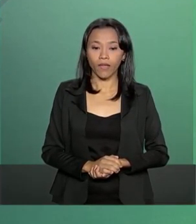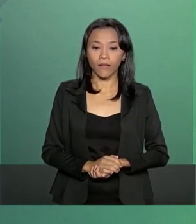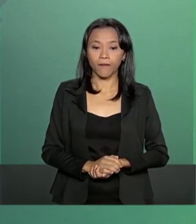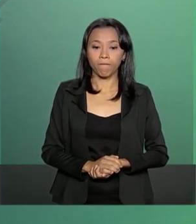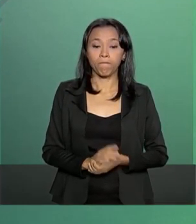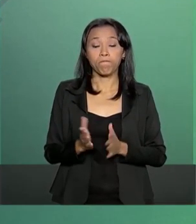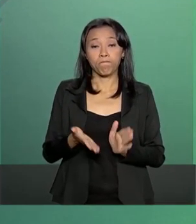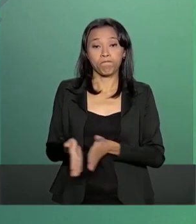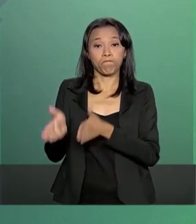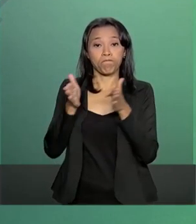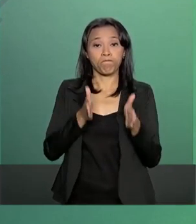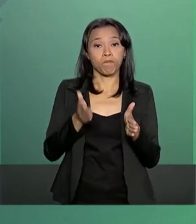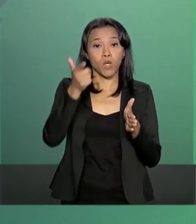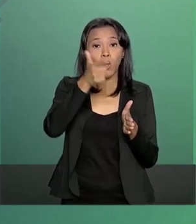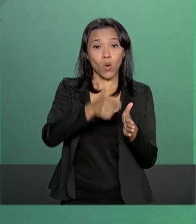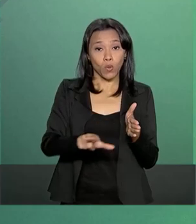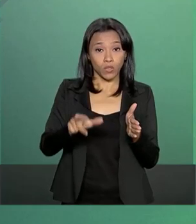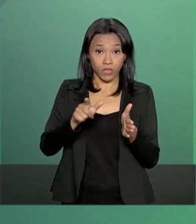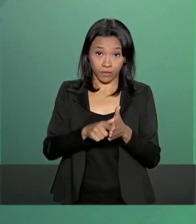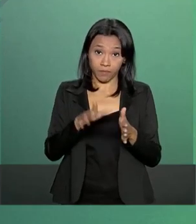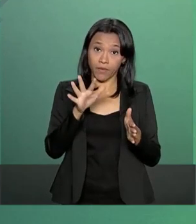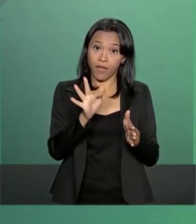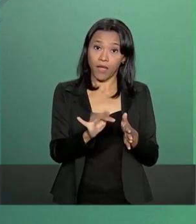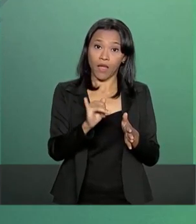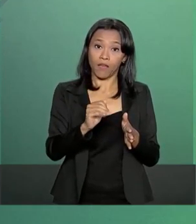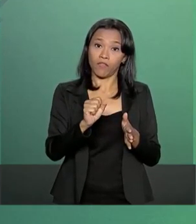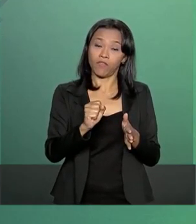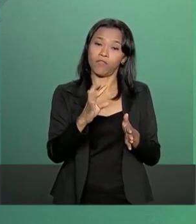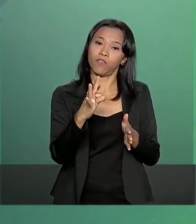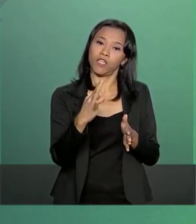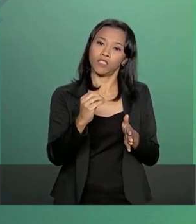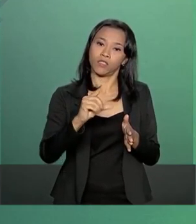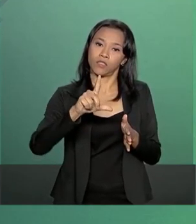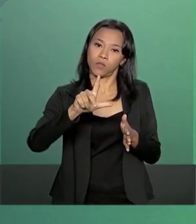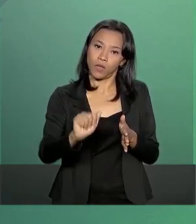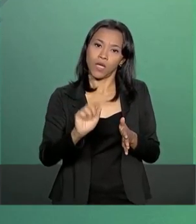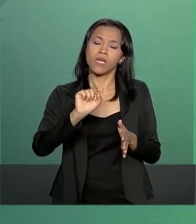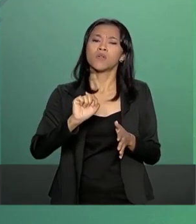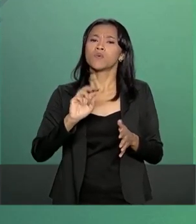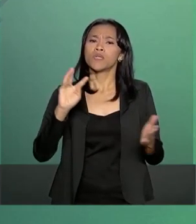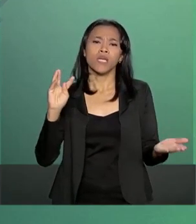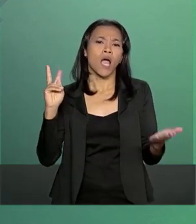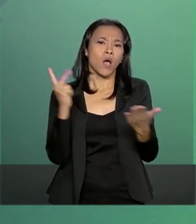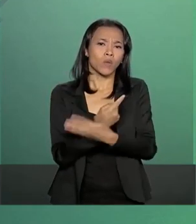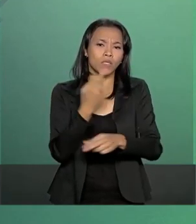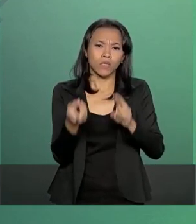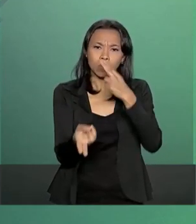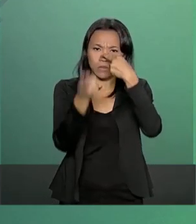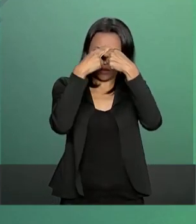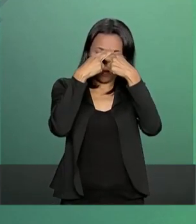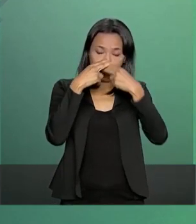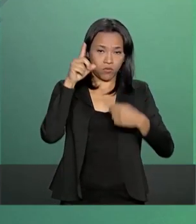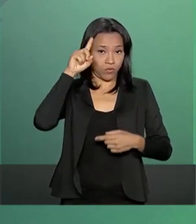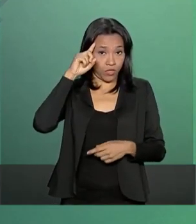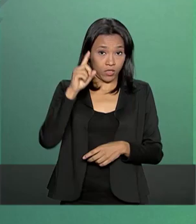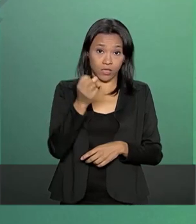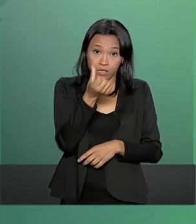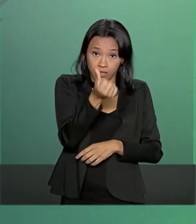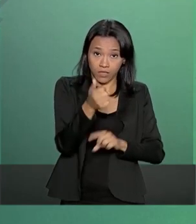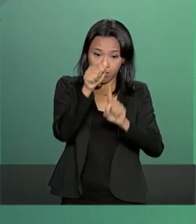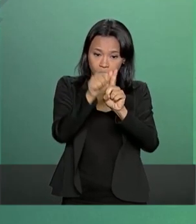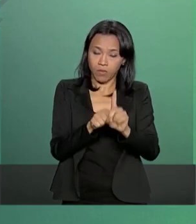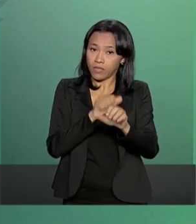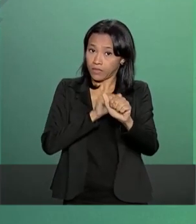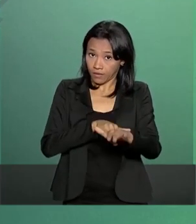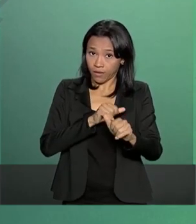Questões referentes à fístula. Devido à gravidade do trauma sofrido no dia 6 de setembro e